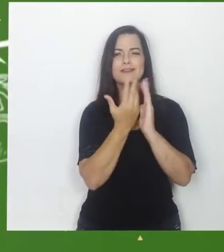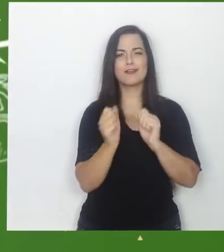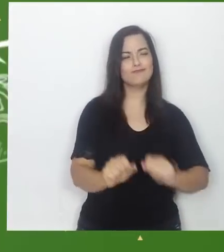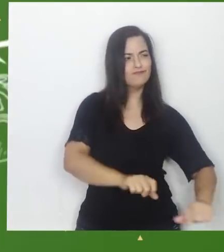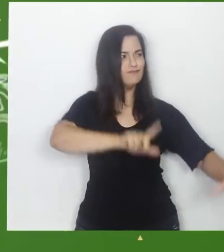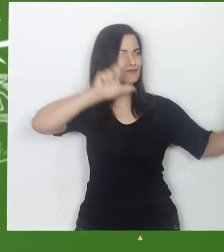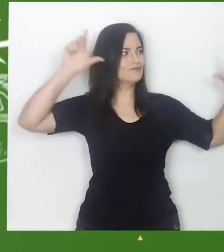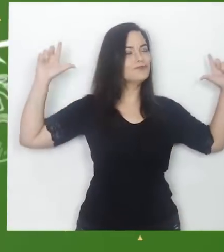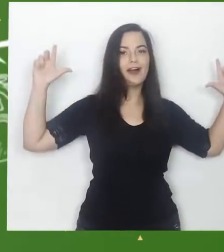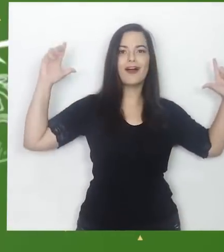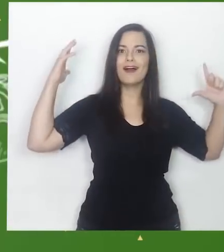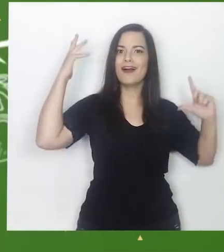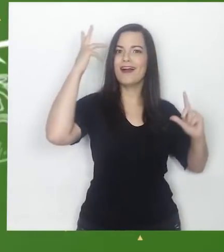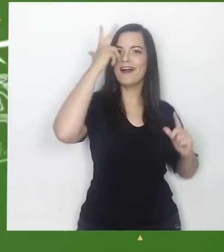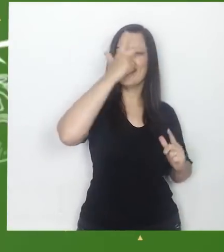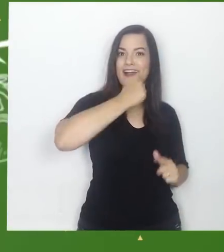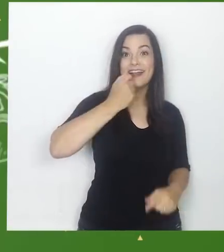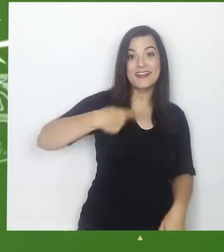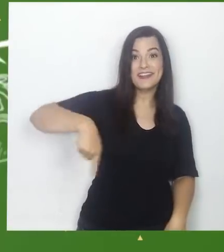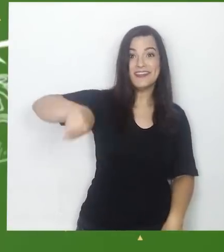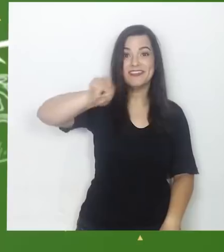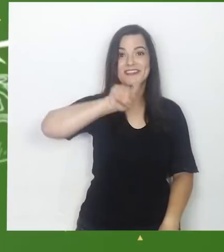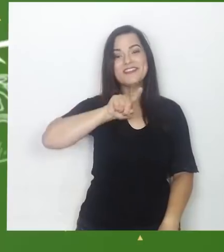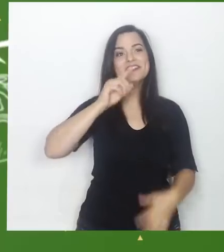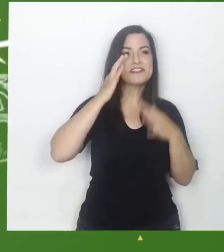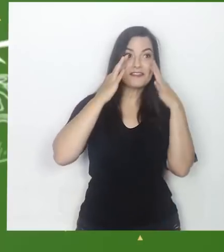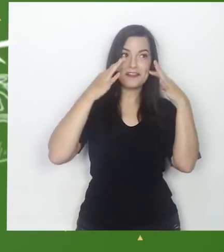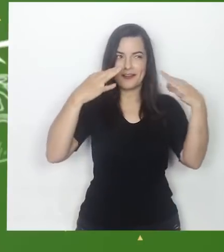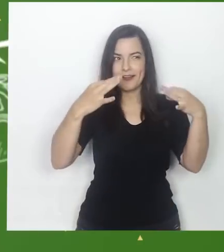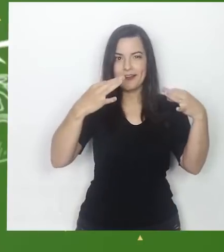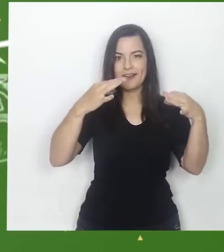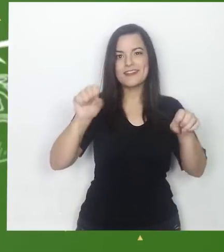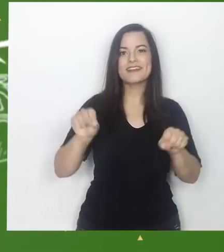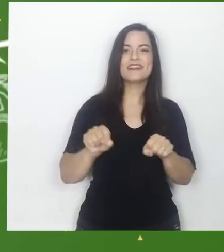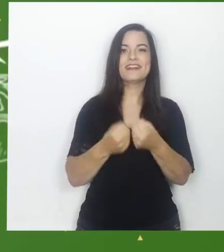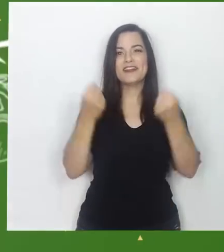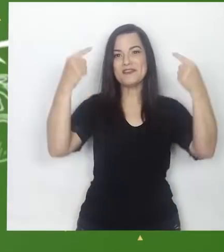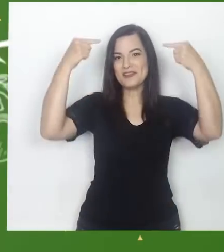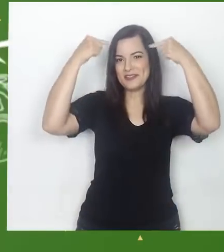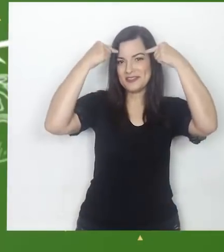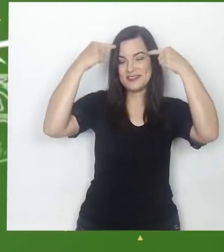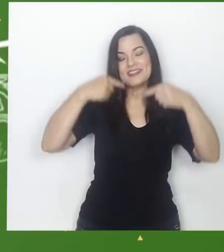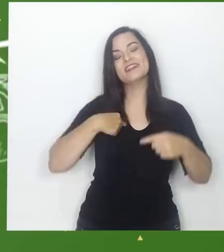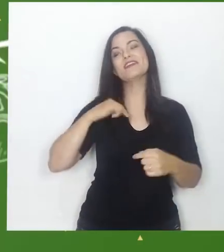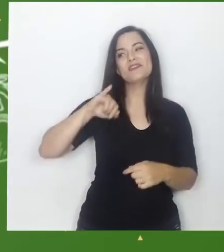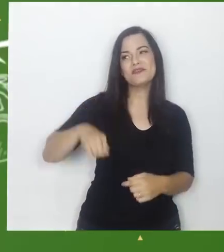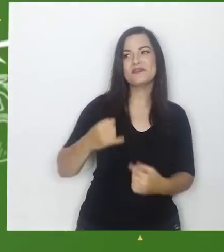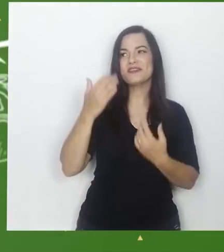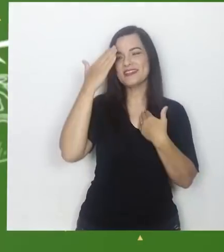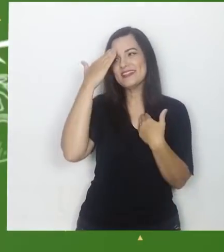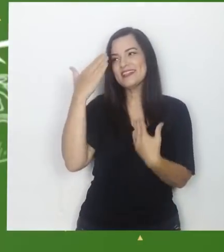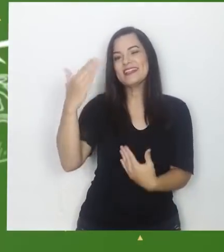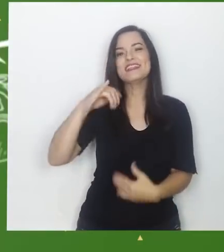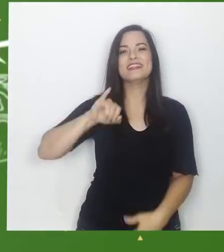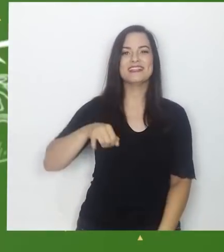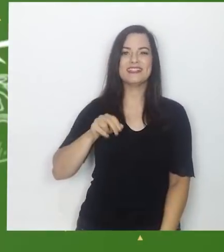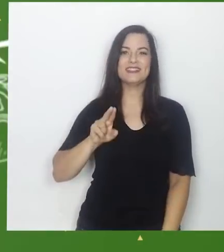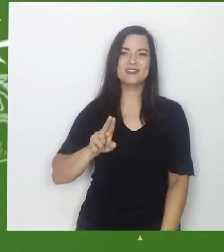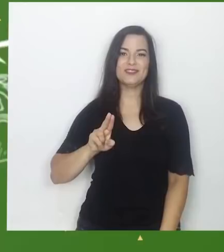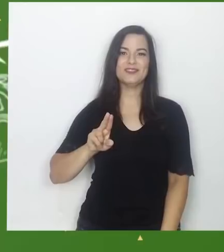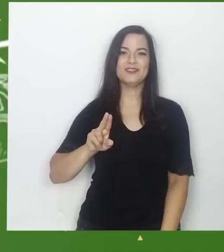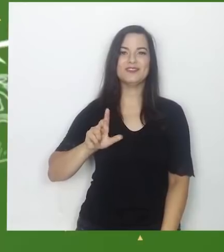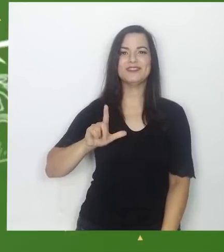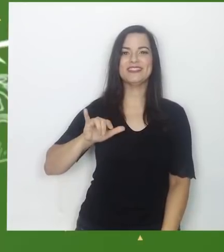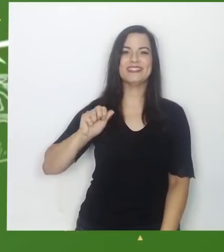lindíssimas para que vocês ficassem ligadinhos no Quebrando a Cuca. Então, aproveito aqui também para agradecer a Ju por